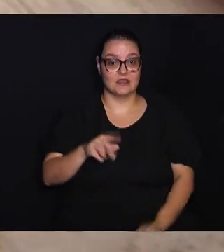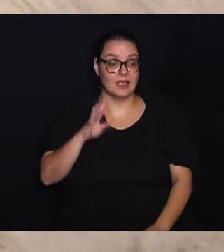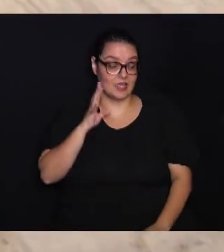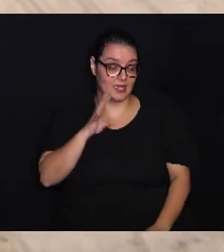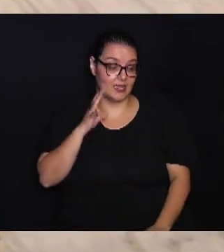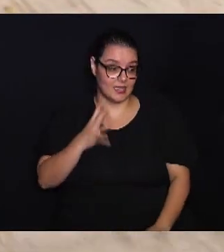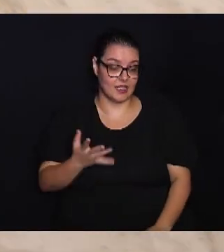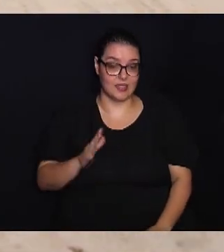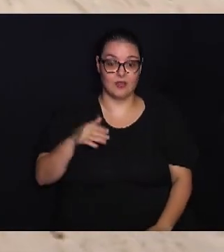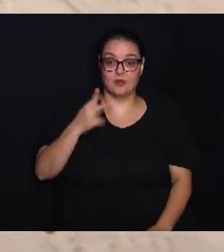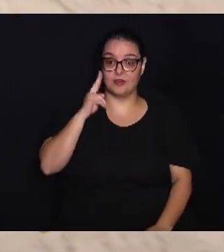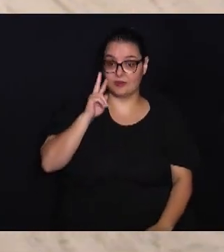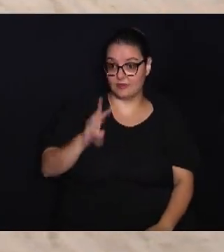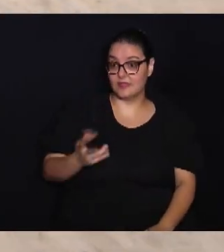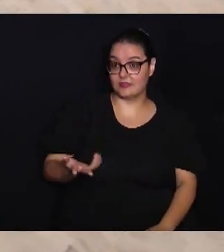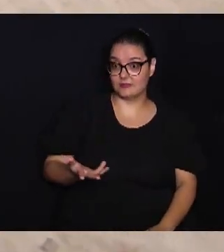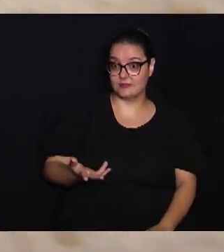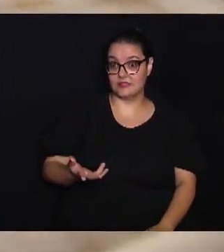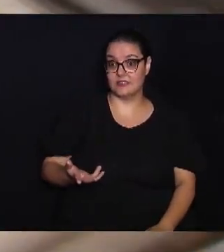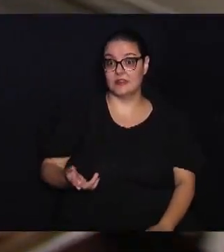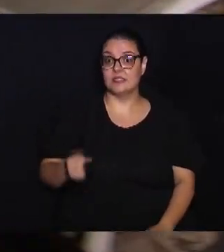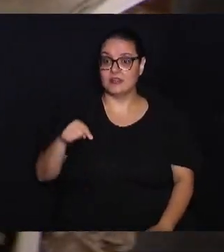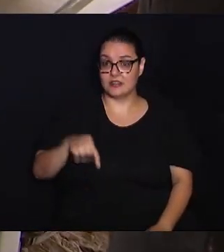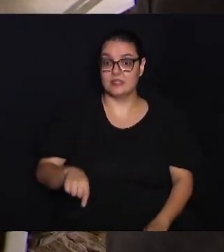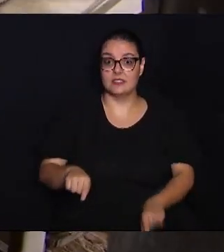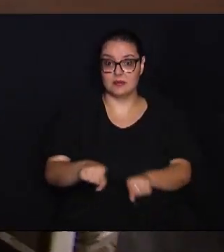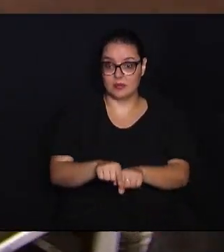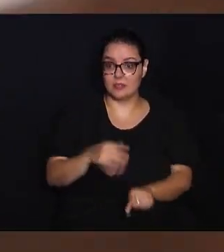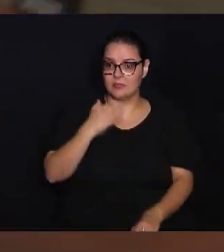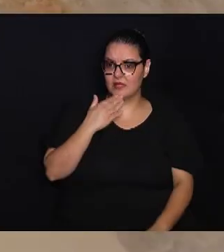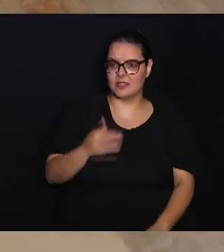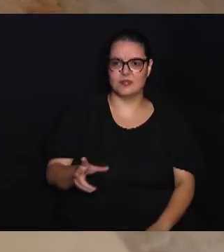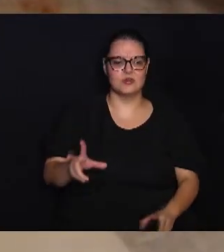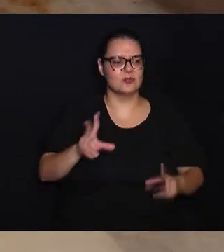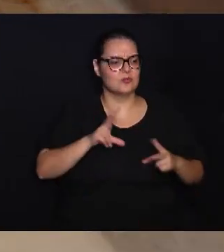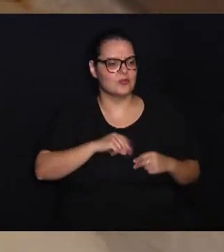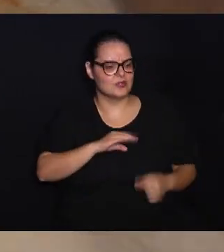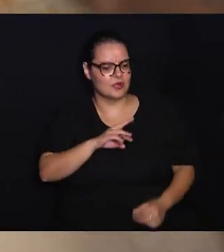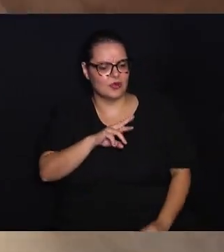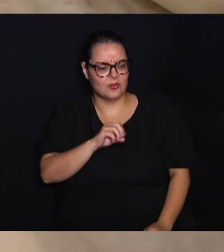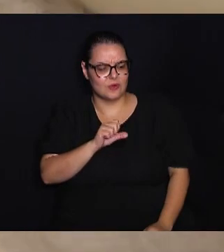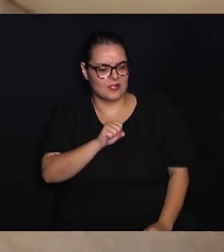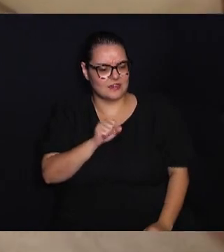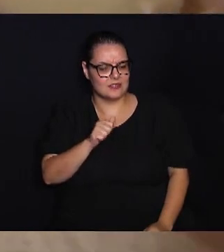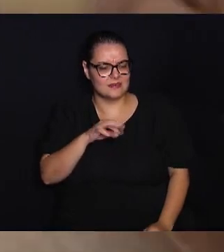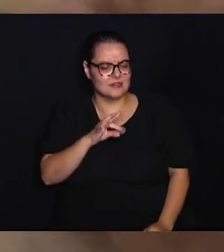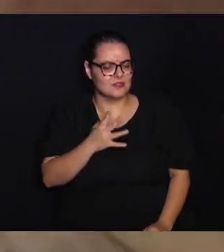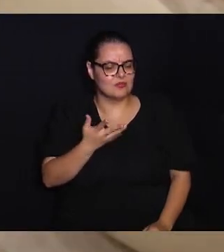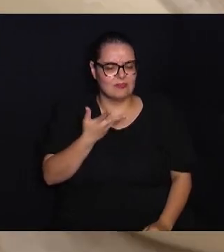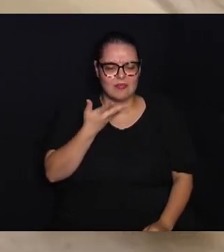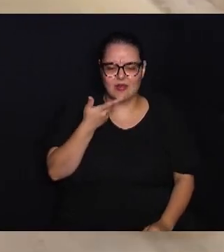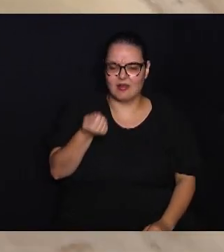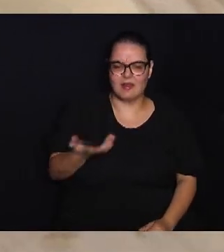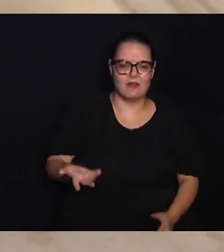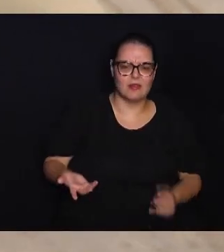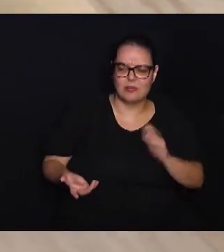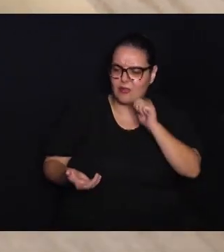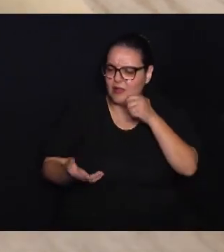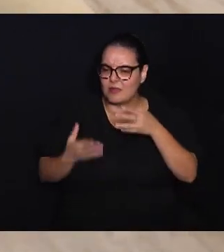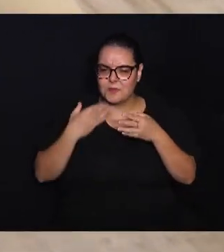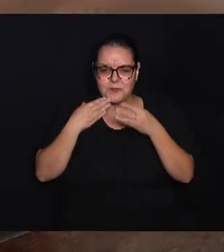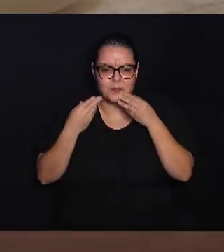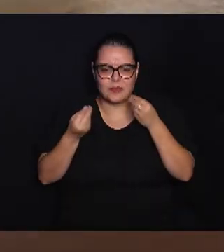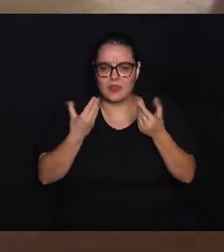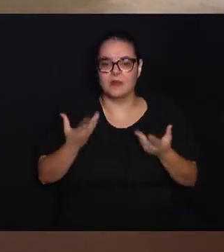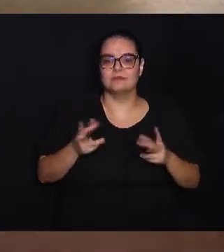muito legal você vê isso e aqui também as pessoas comend nossa que cção maravilhoso Nossa que pão maravilhoso